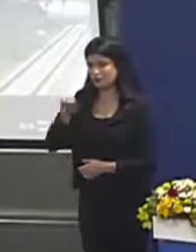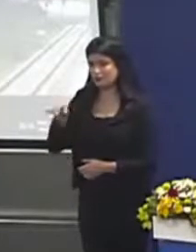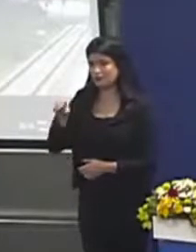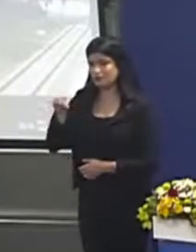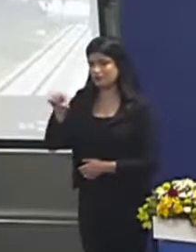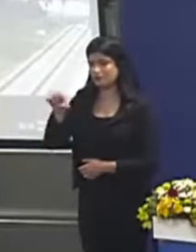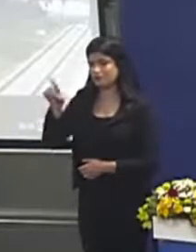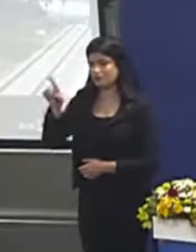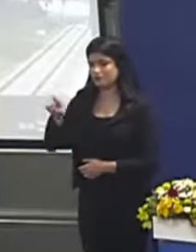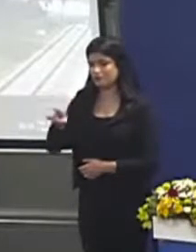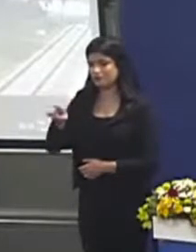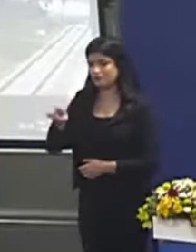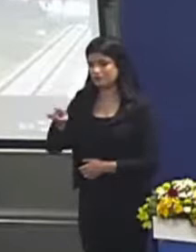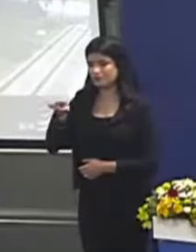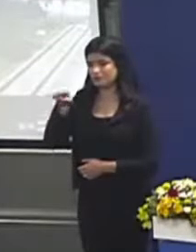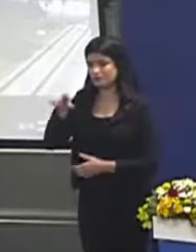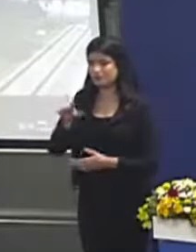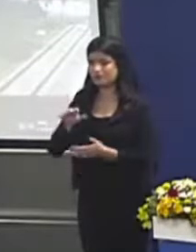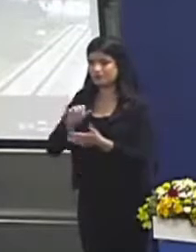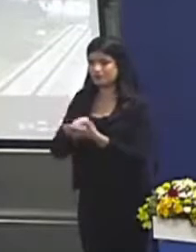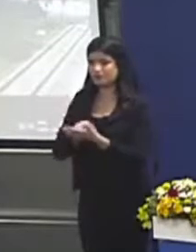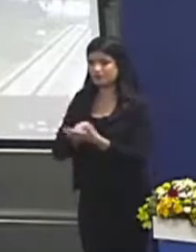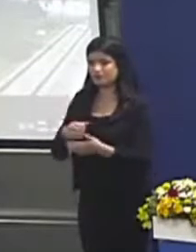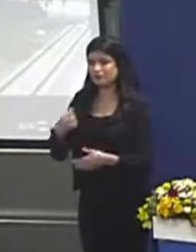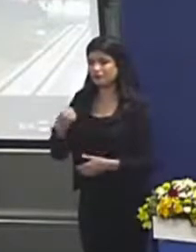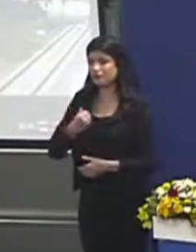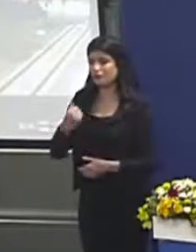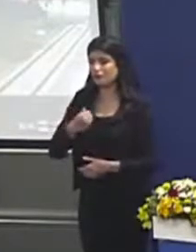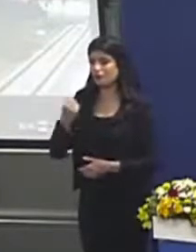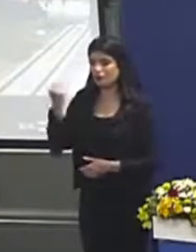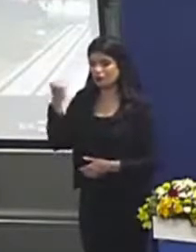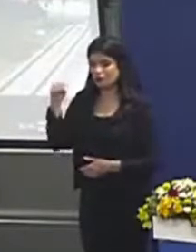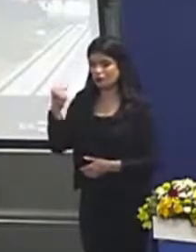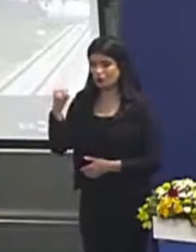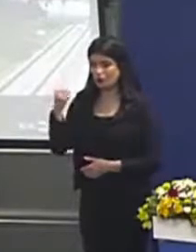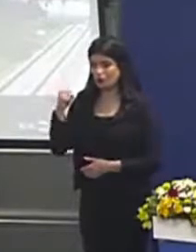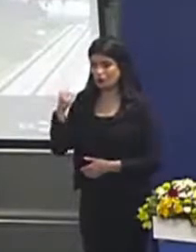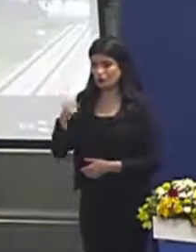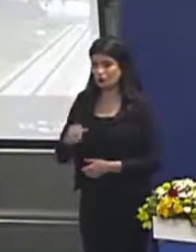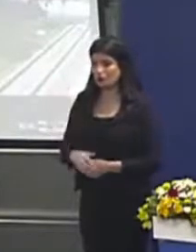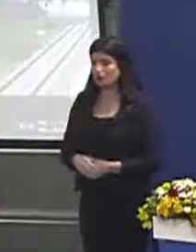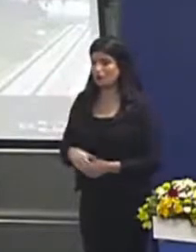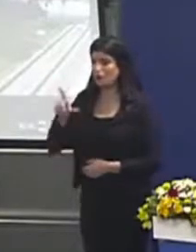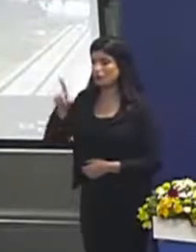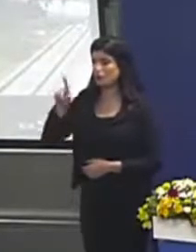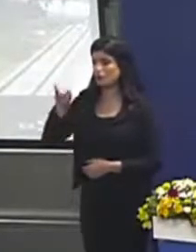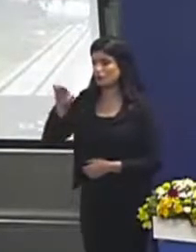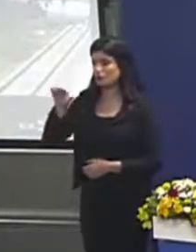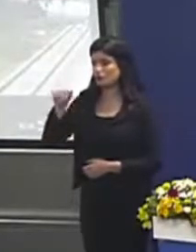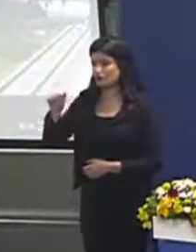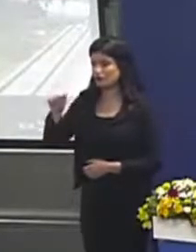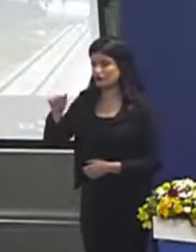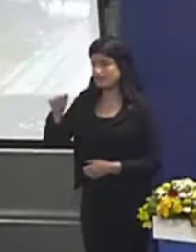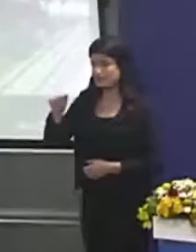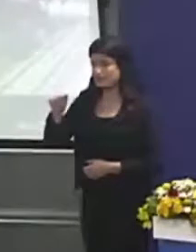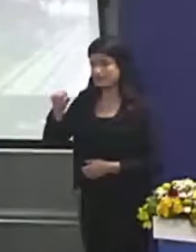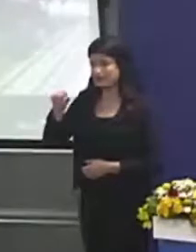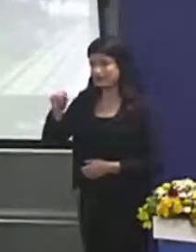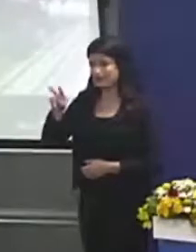José Glauco Bardella, tendo seu registro como sendo número 8, Lúcia